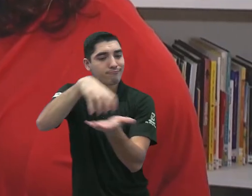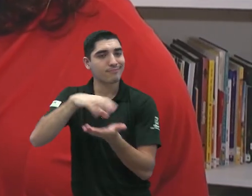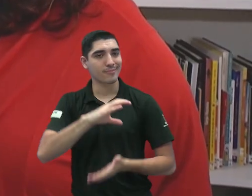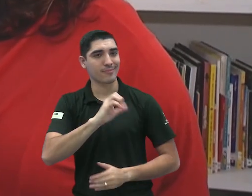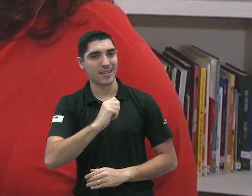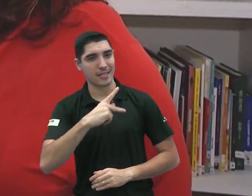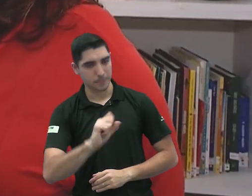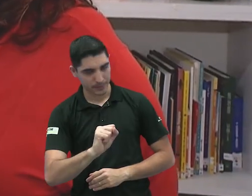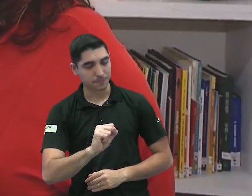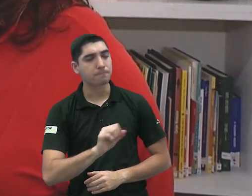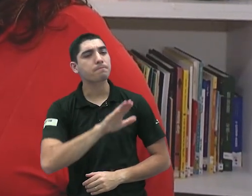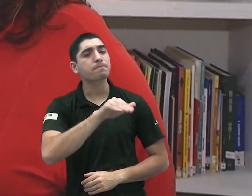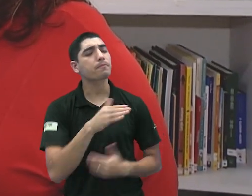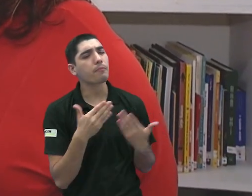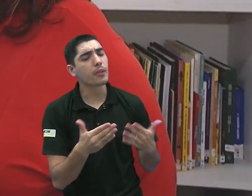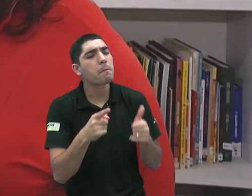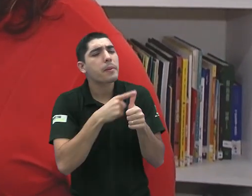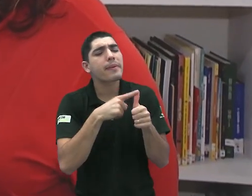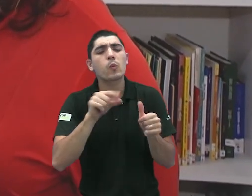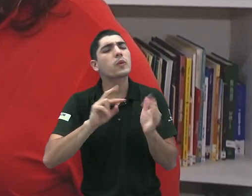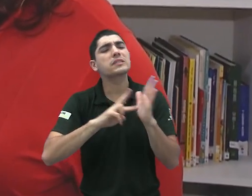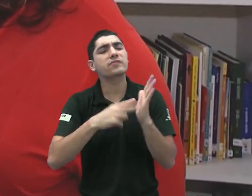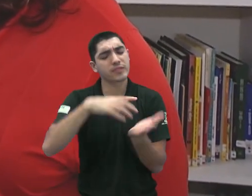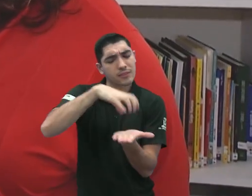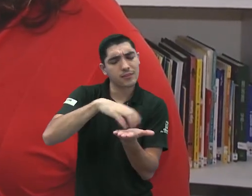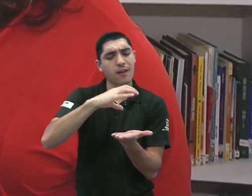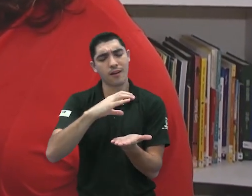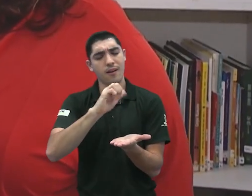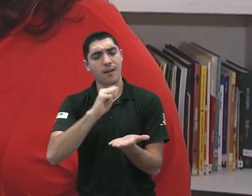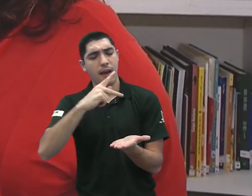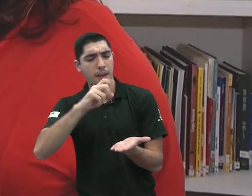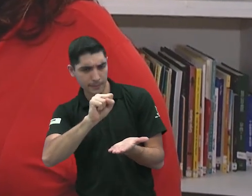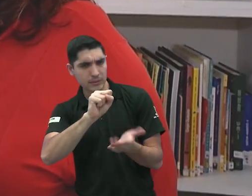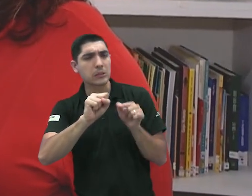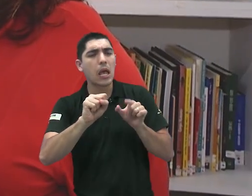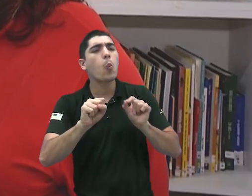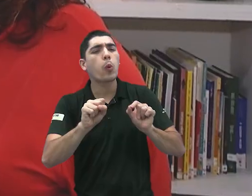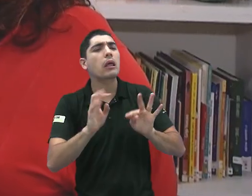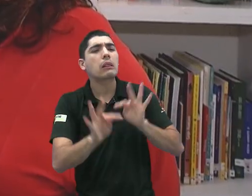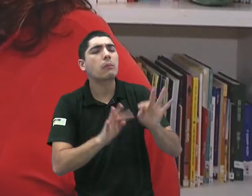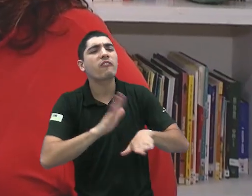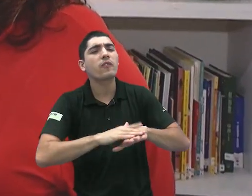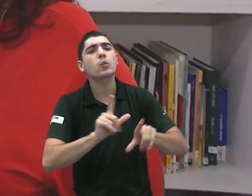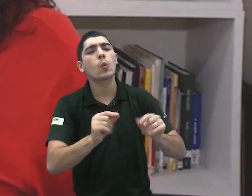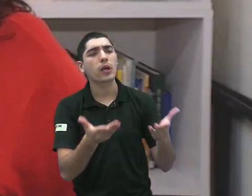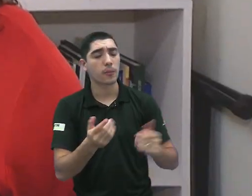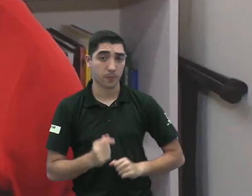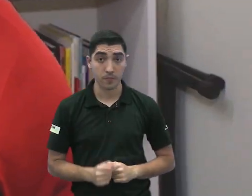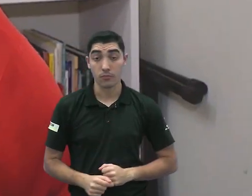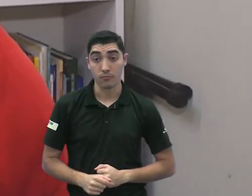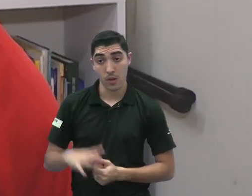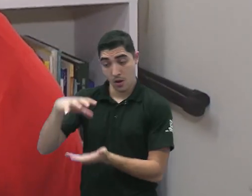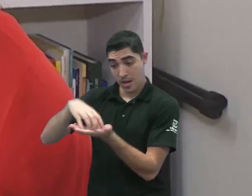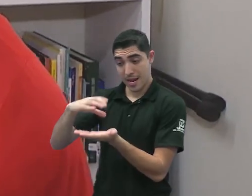Campos. Poliana, então, primeiro, o que é o CAPS, né? E que tipo de tratamento, né? Que tipo de serviço ele oferece? O